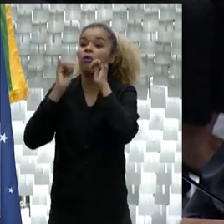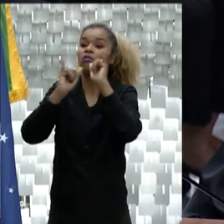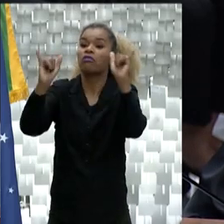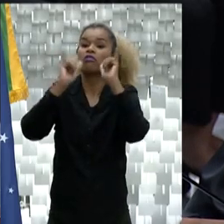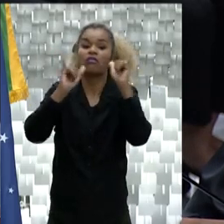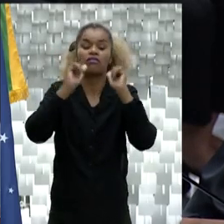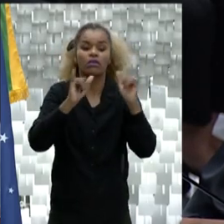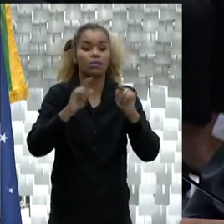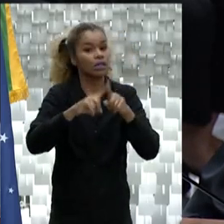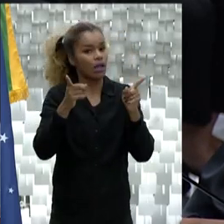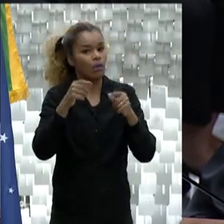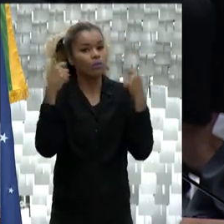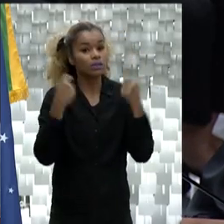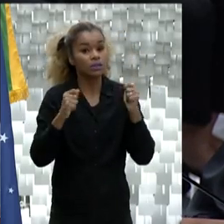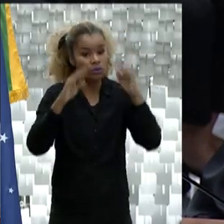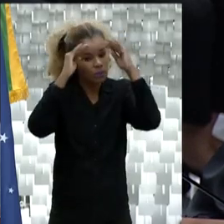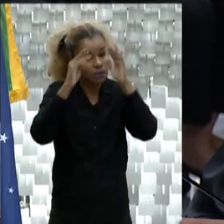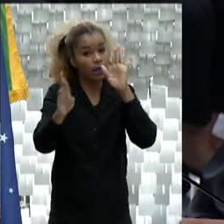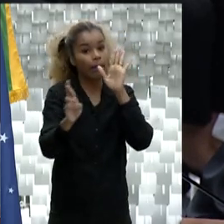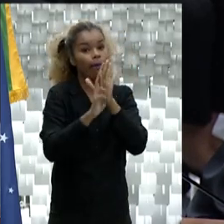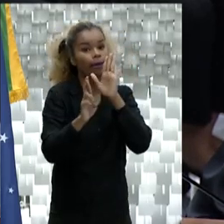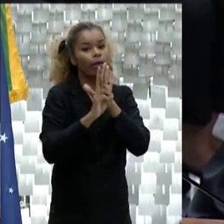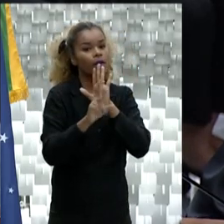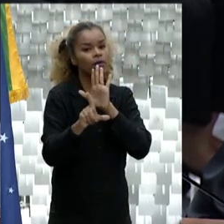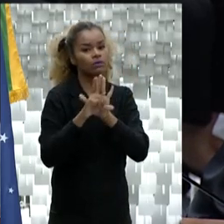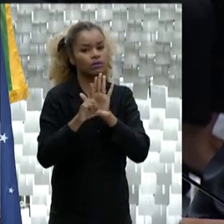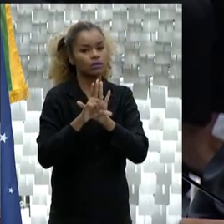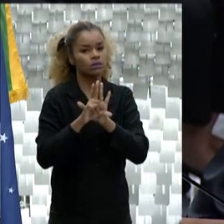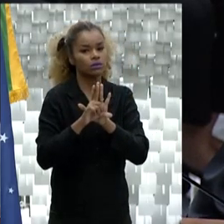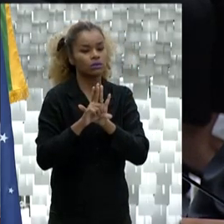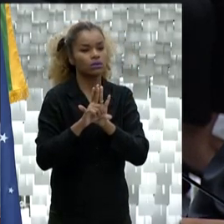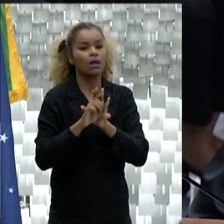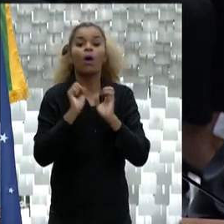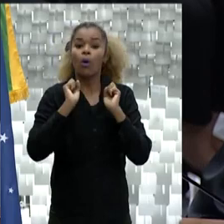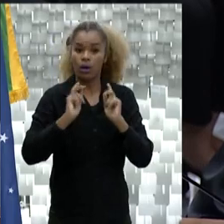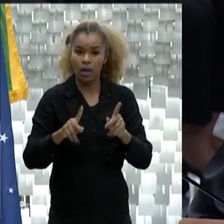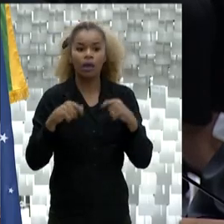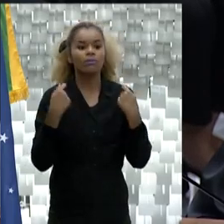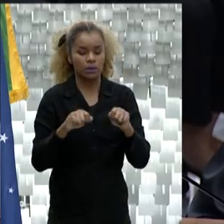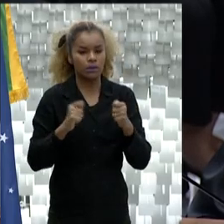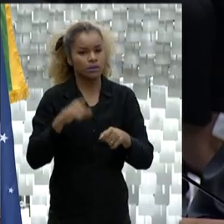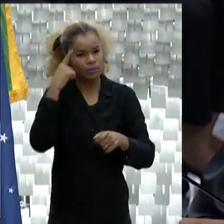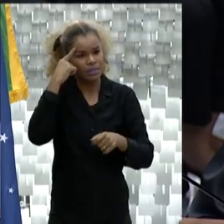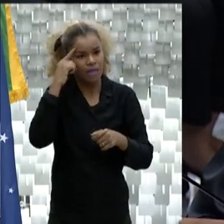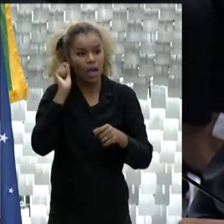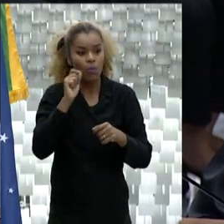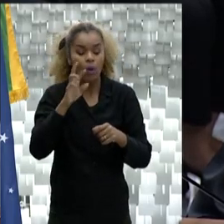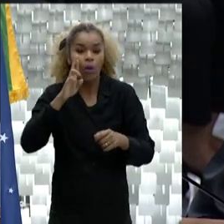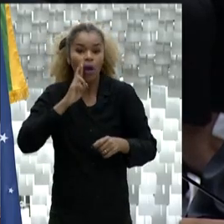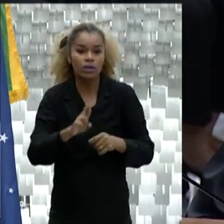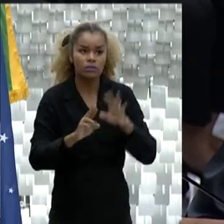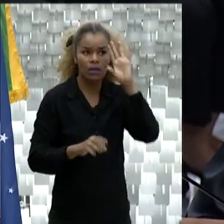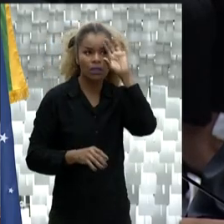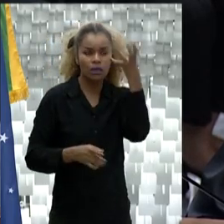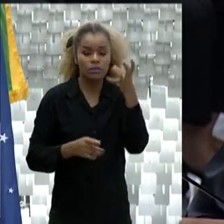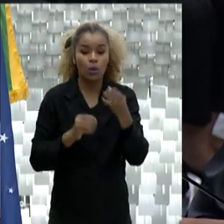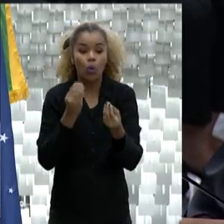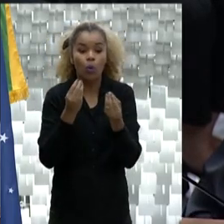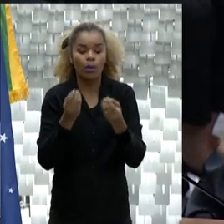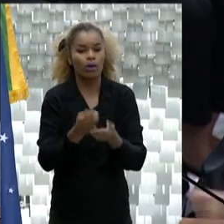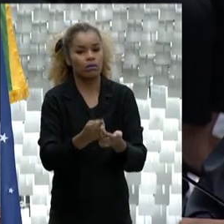regras jurídicas, sem desconsiderar os reflexos de suas decisões sobre